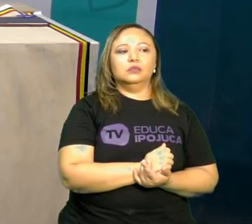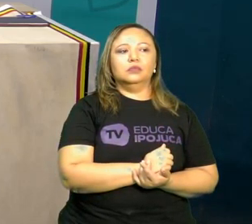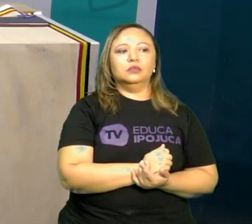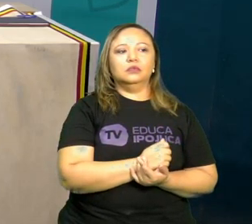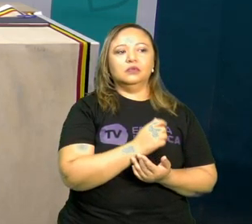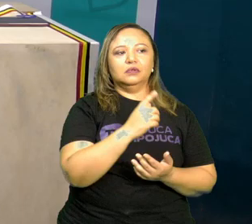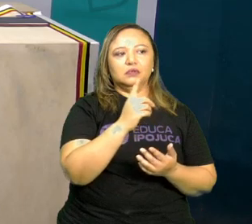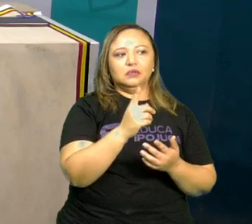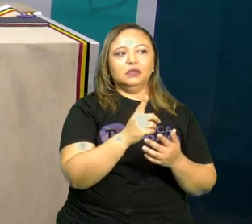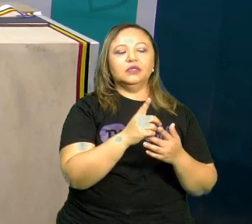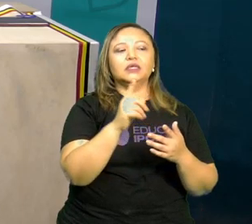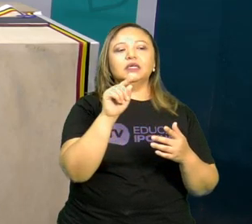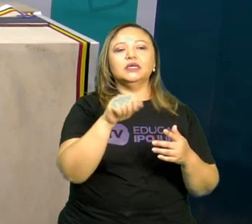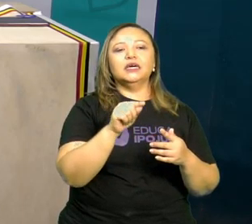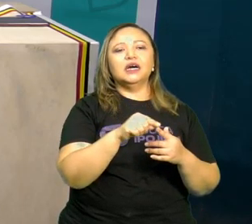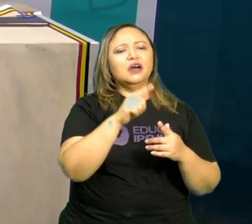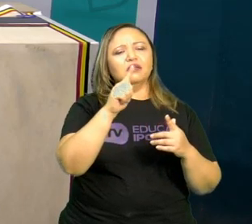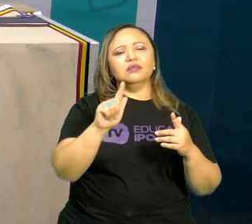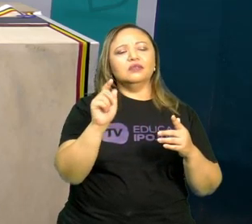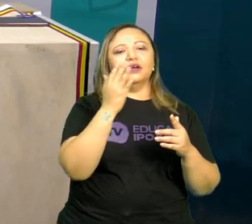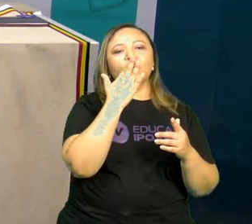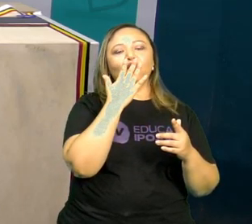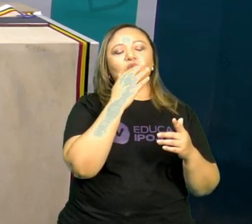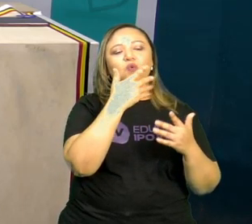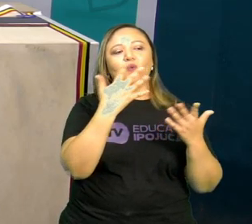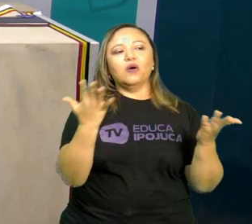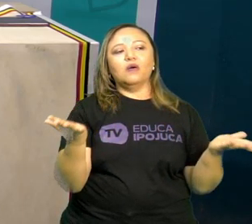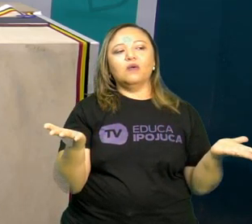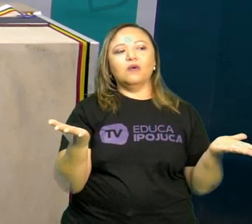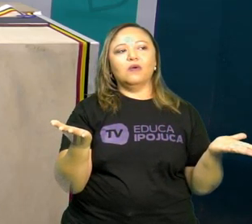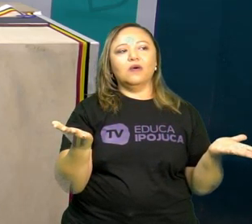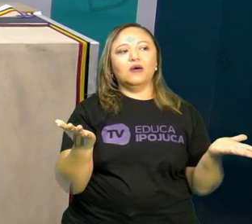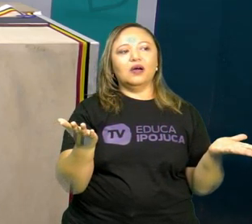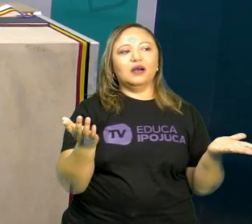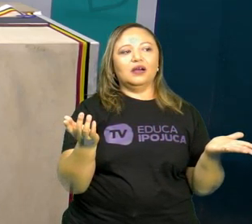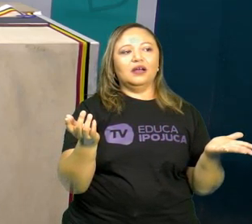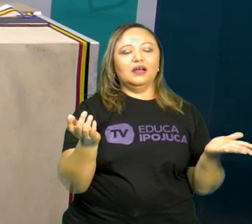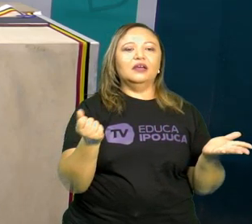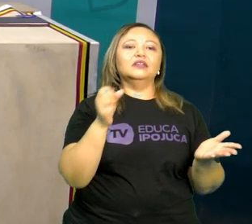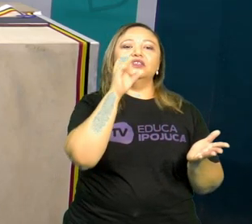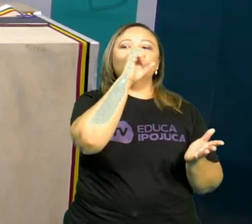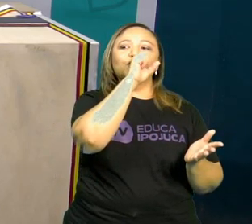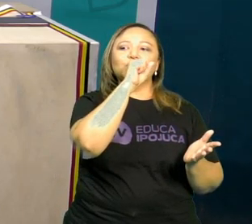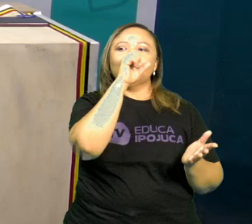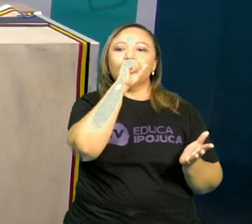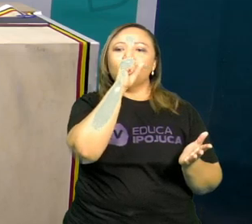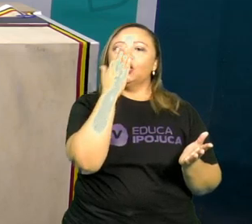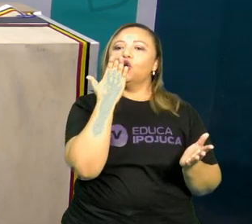cozinha e outra cozinha que tiver alguma vai colocar será o laranja